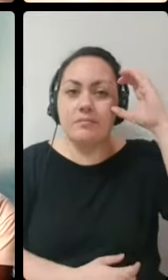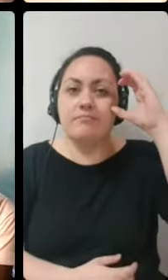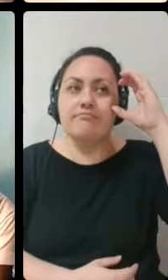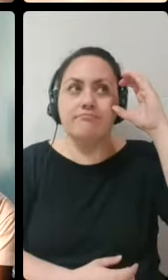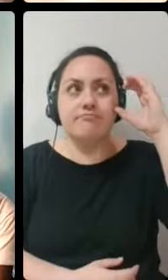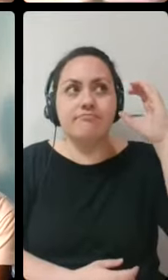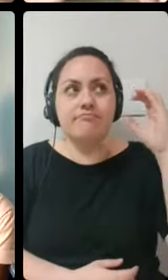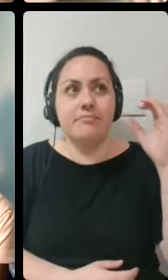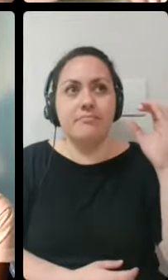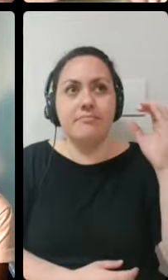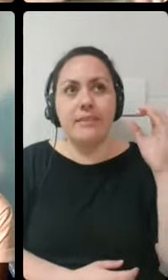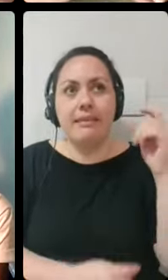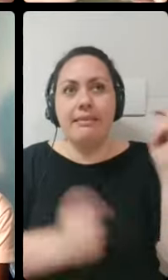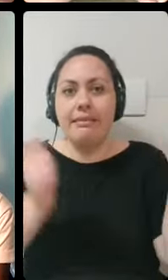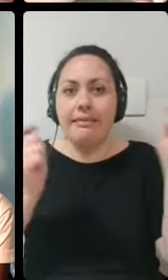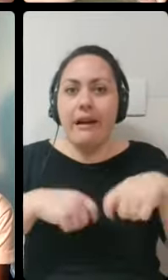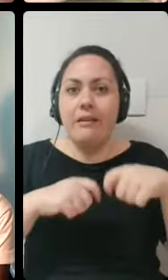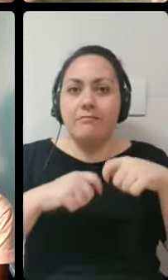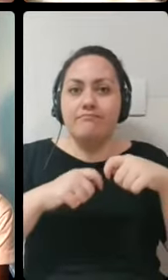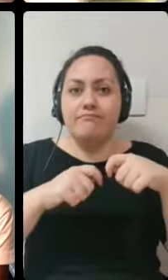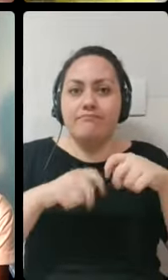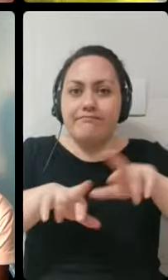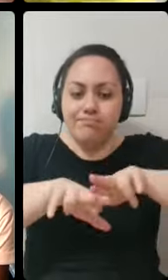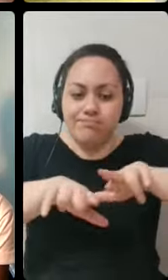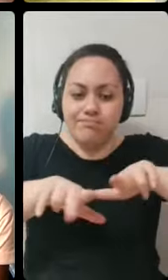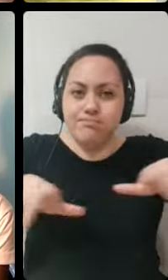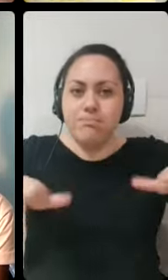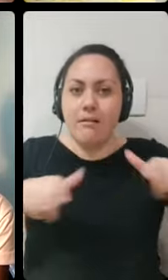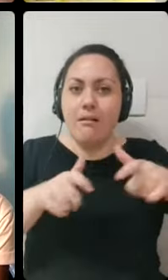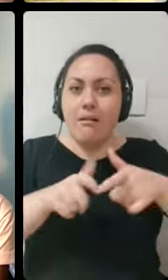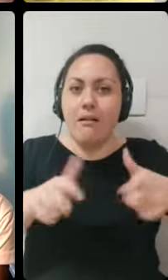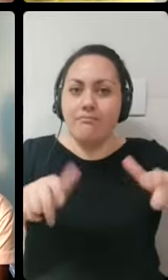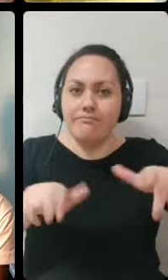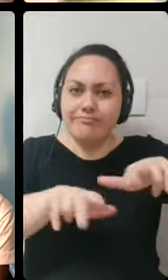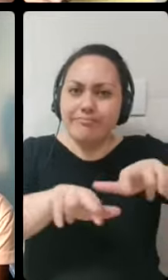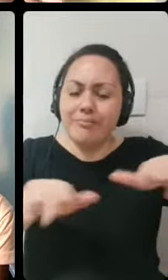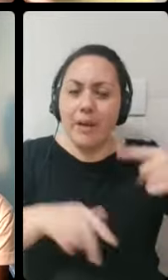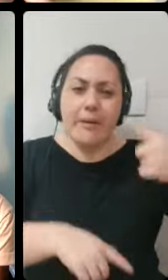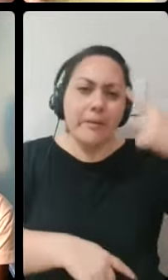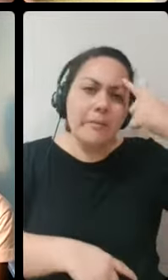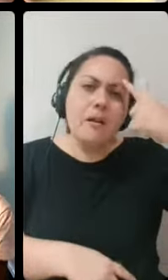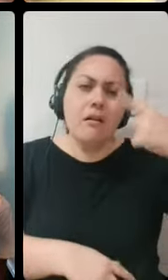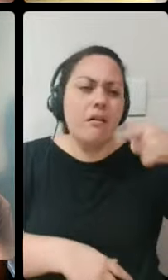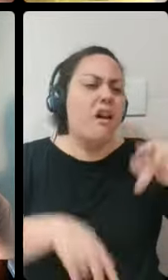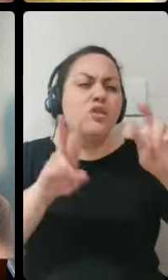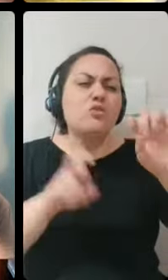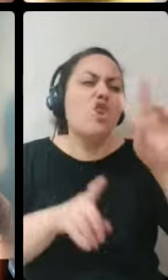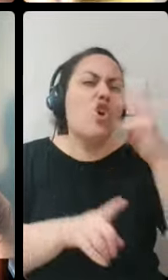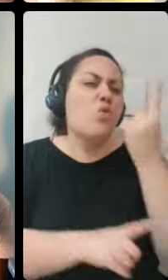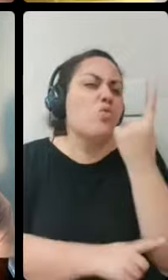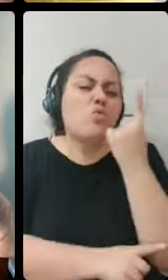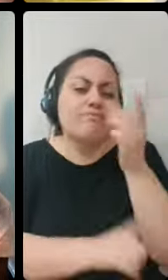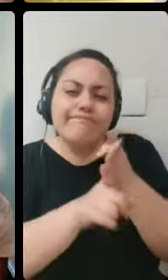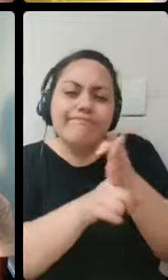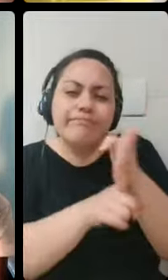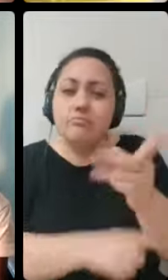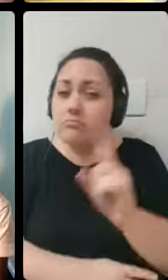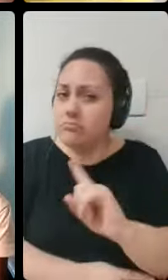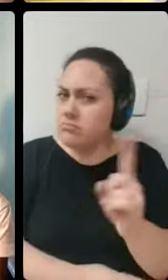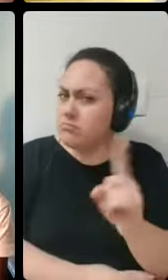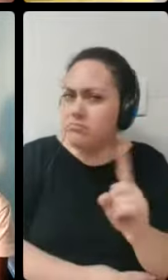sabe? Porque é um assunto que tu pensa assim, ah, só tem essa direção. Não, as pessoas elas usam e abusam